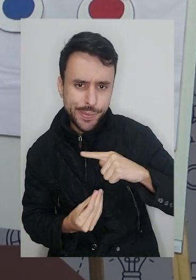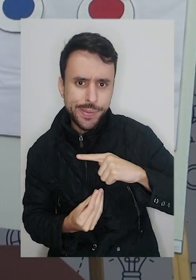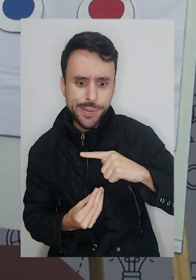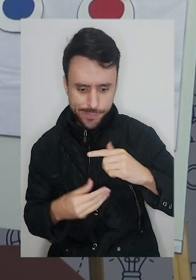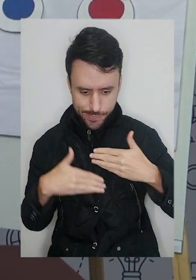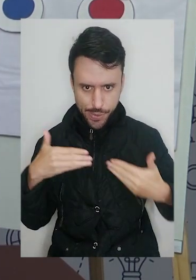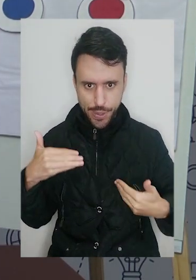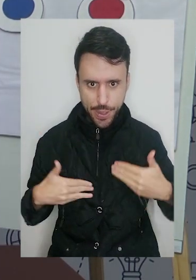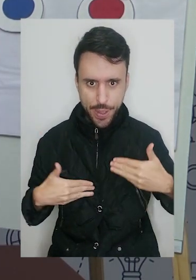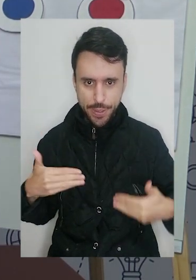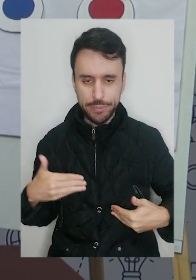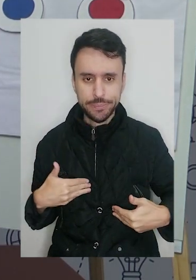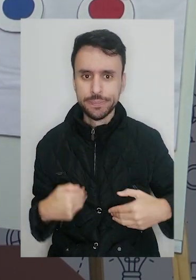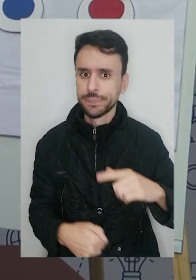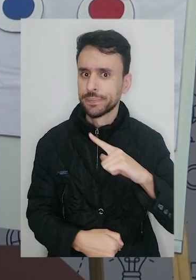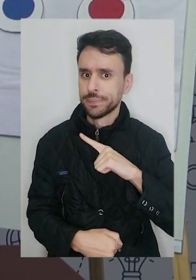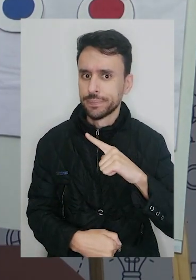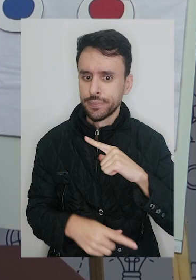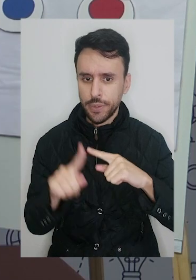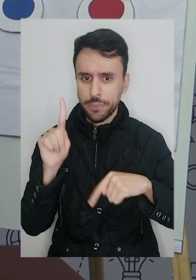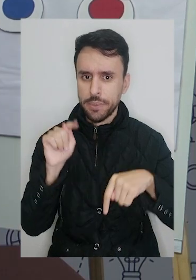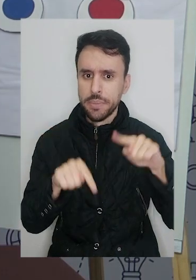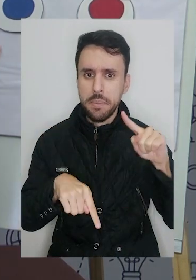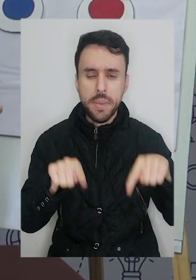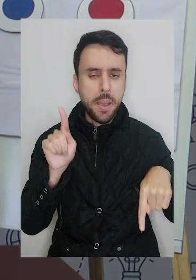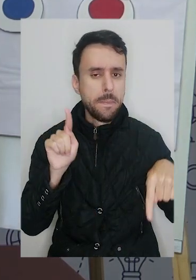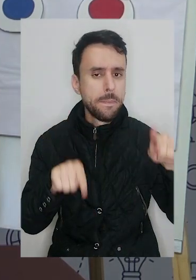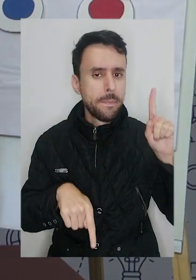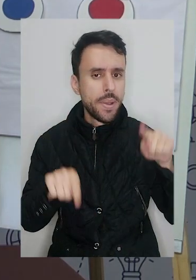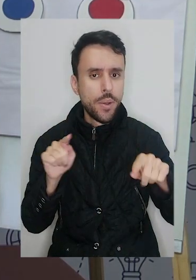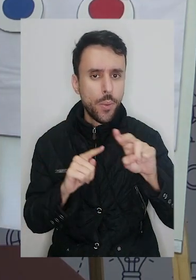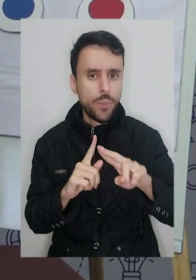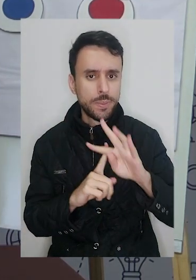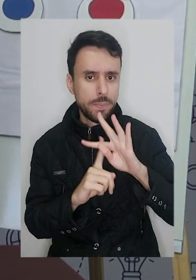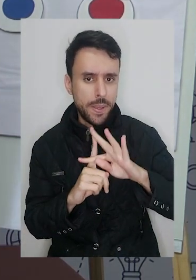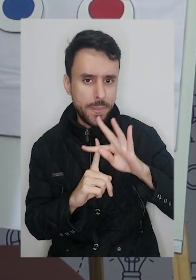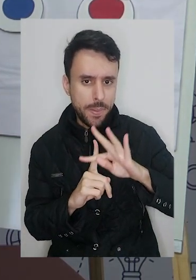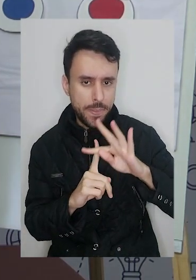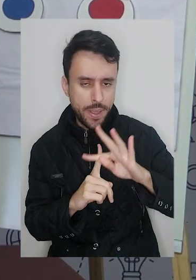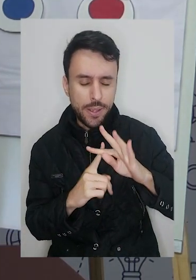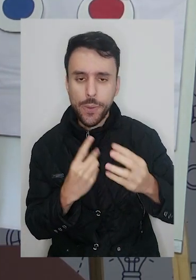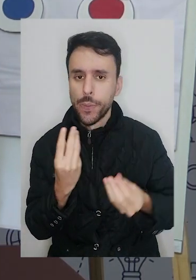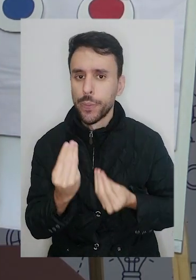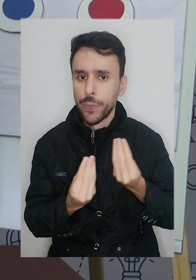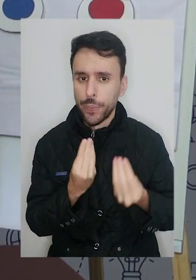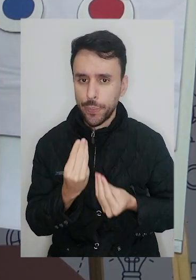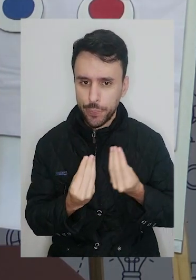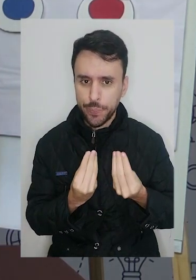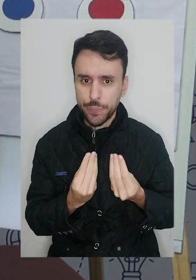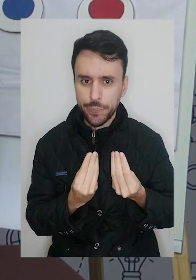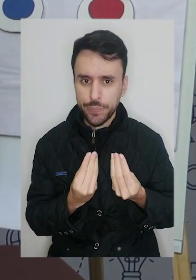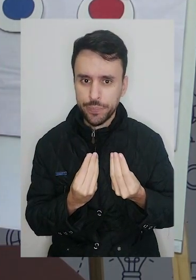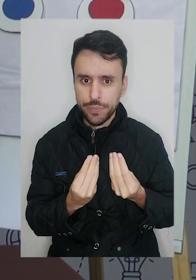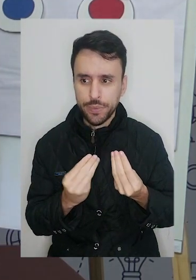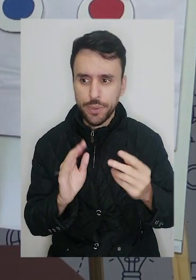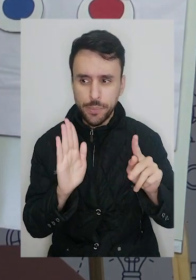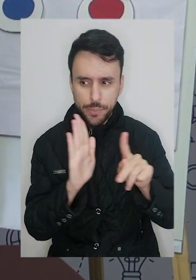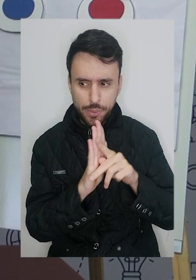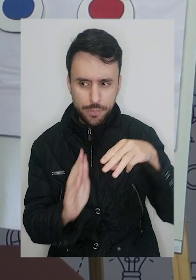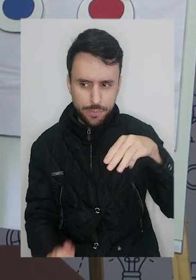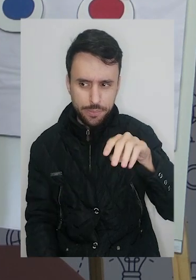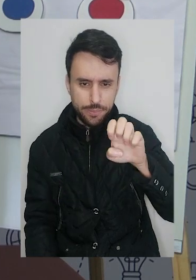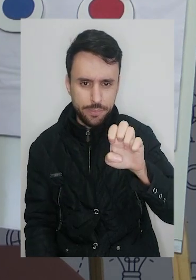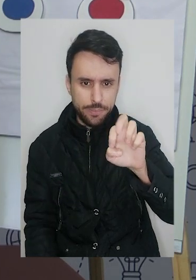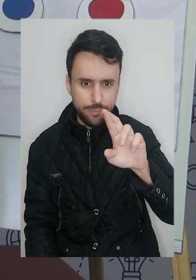temperatura e ela varia. Também usamos o termômetro. Este aqui é o termômetro de mercúrio.